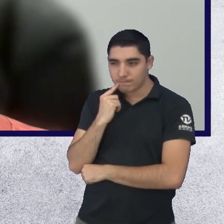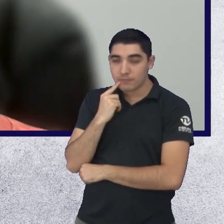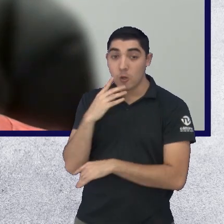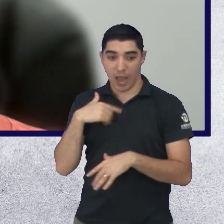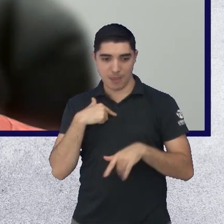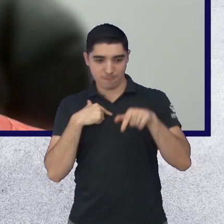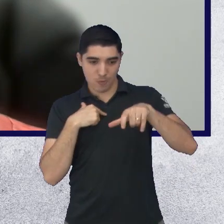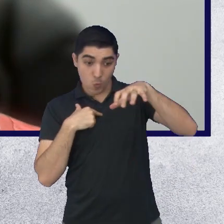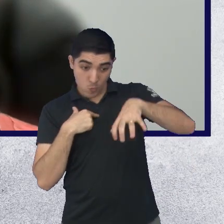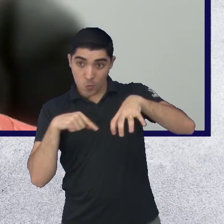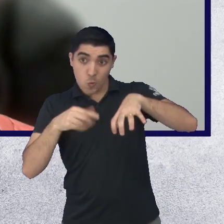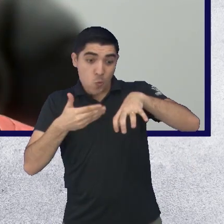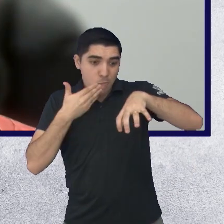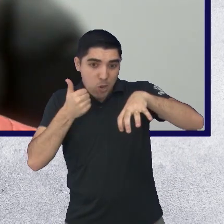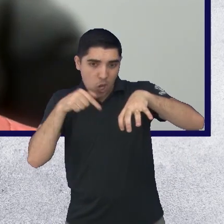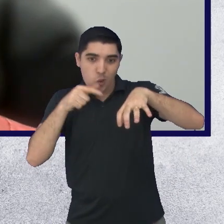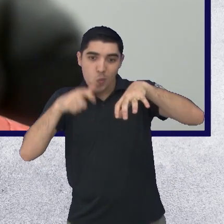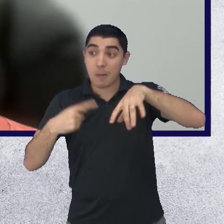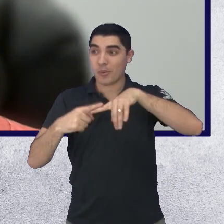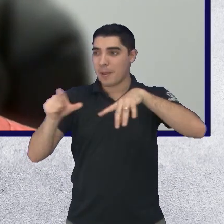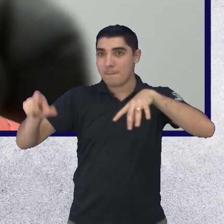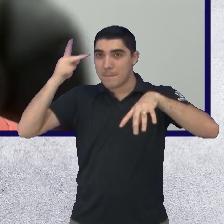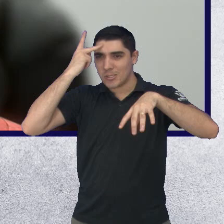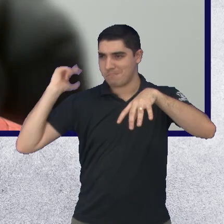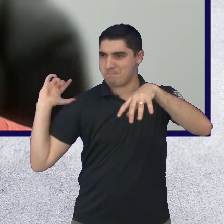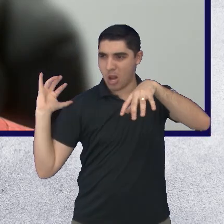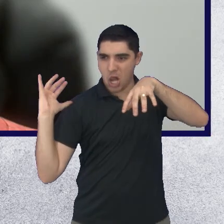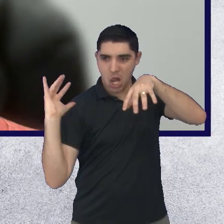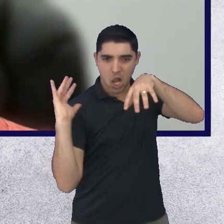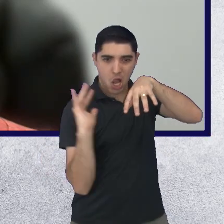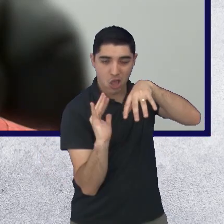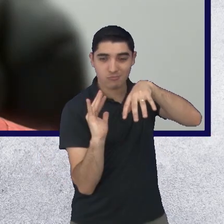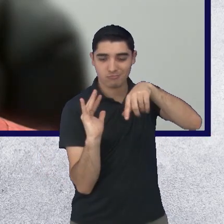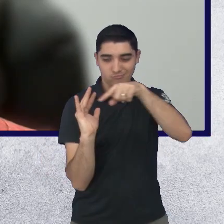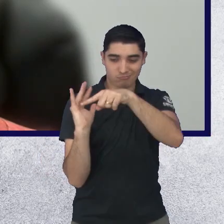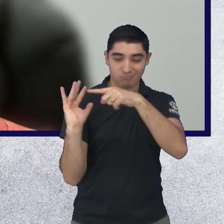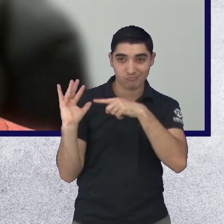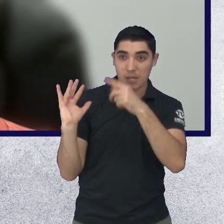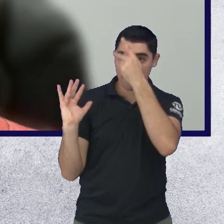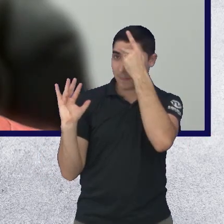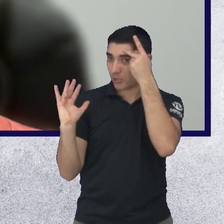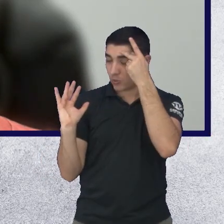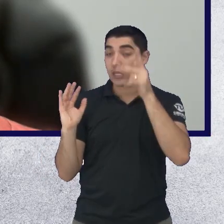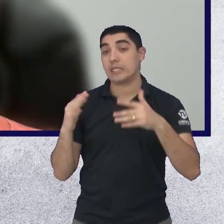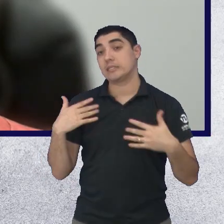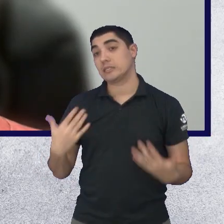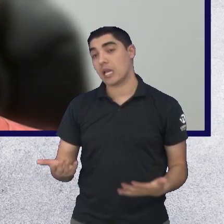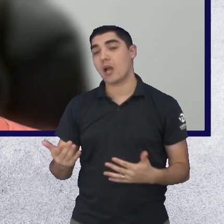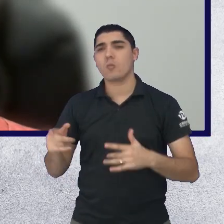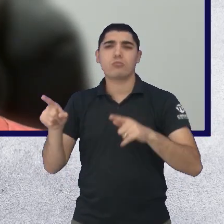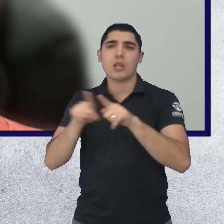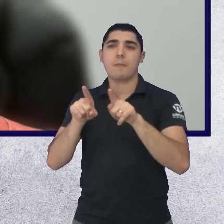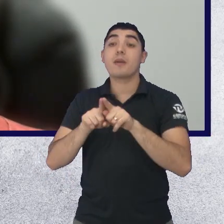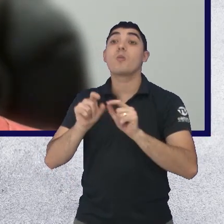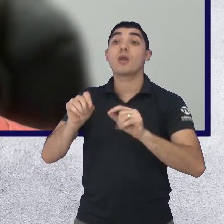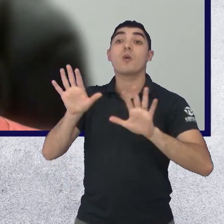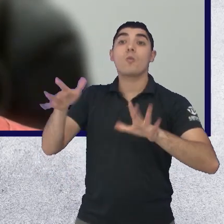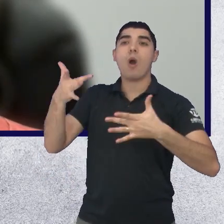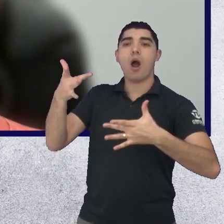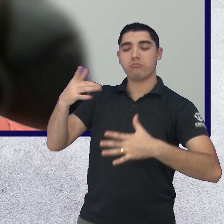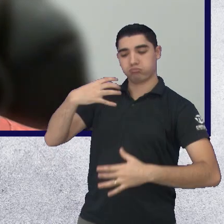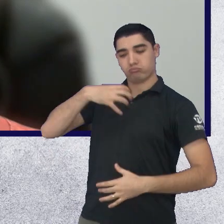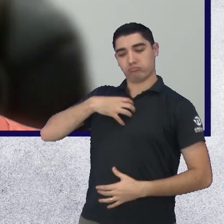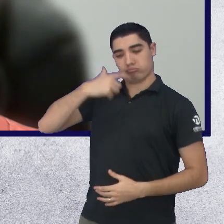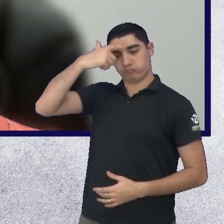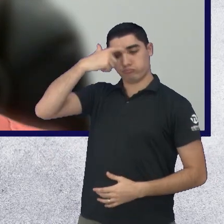estabelecimento, por exemplo. Quando a gente fala de público-alvo, a gente fala bastante de persona também, que é trazer para uma